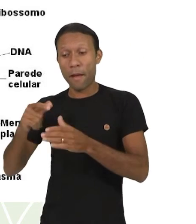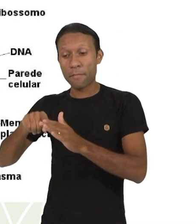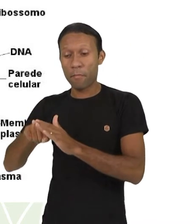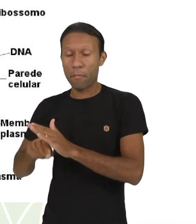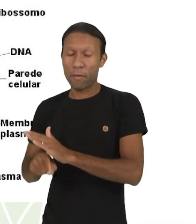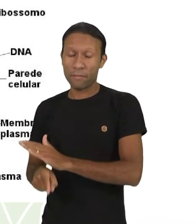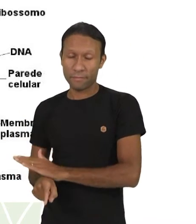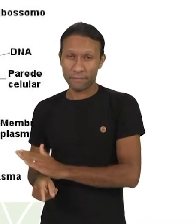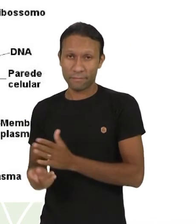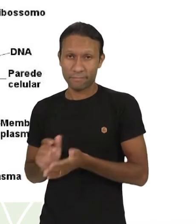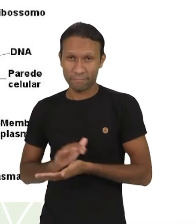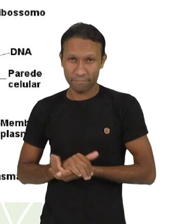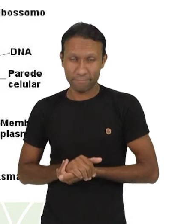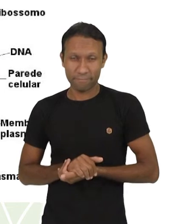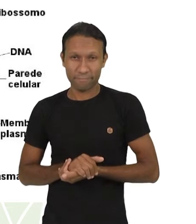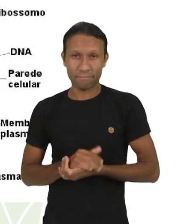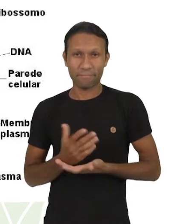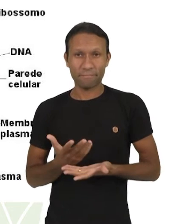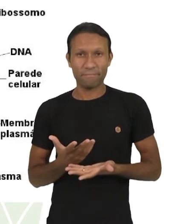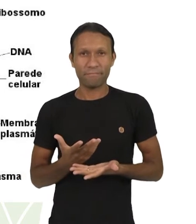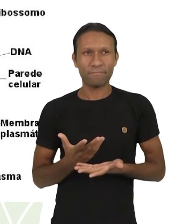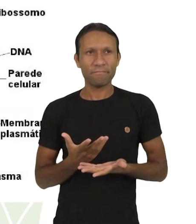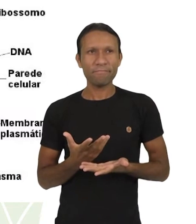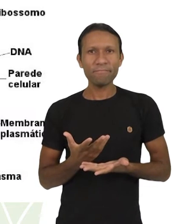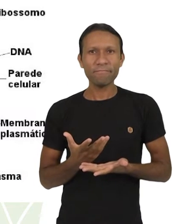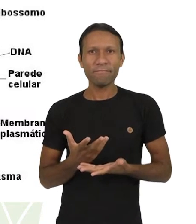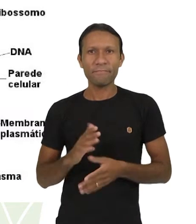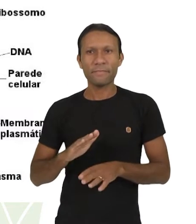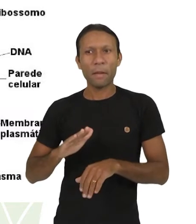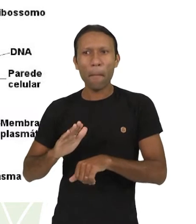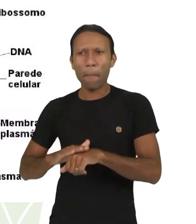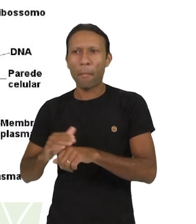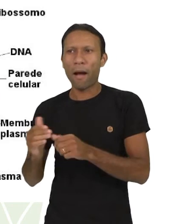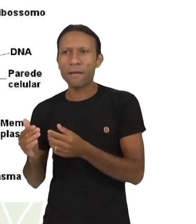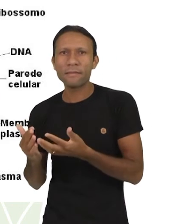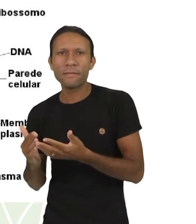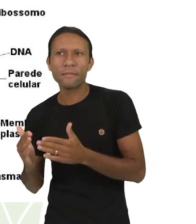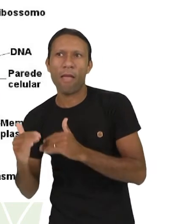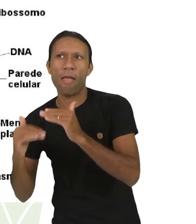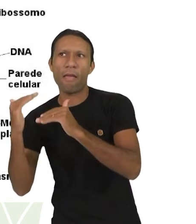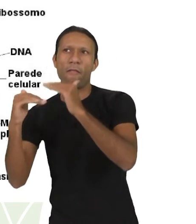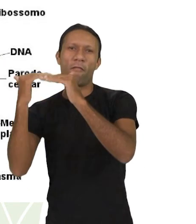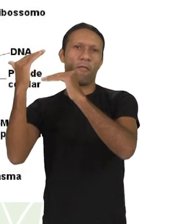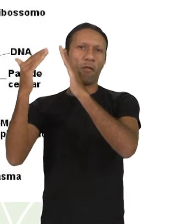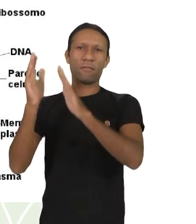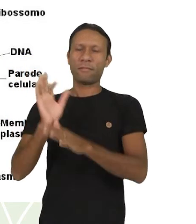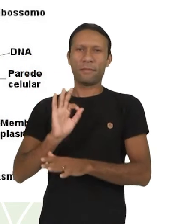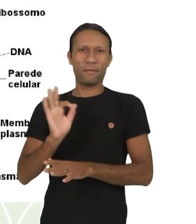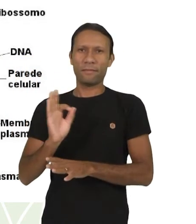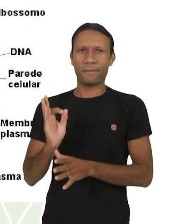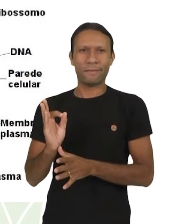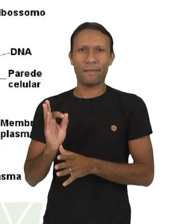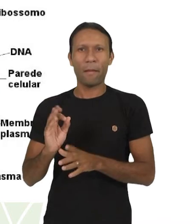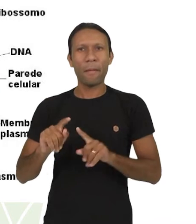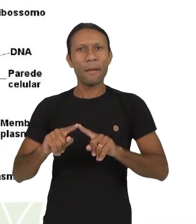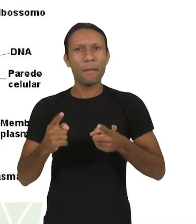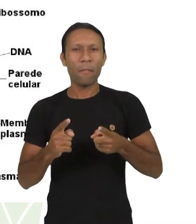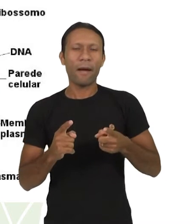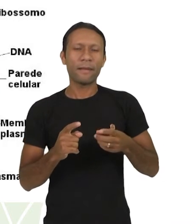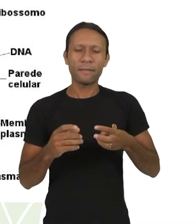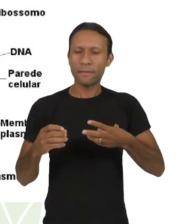mais complexas, tá? Lógico, não estou dizendo que são mais evoluídas, em hora de evolução, porque é